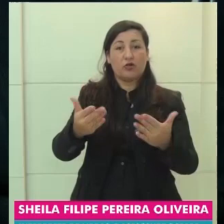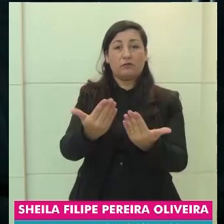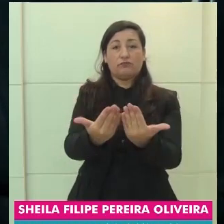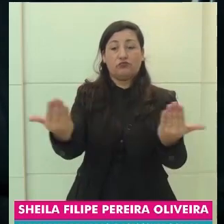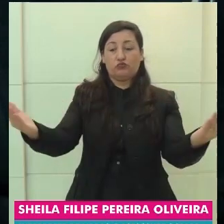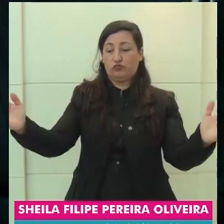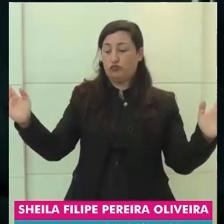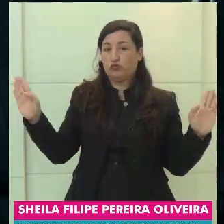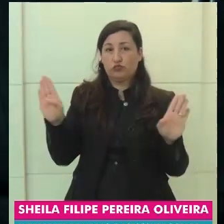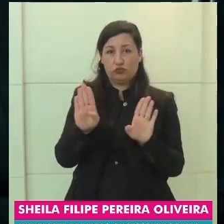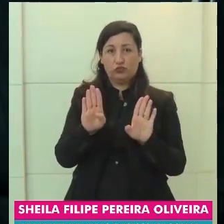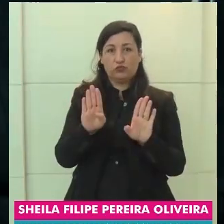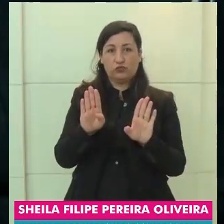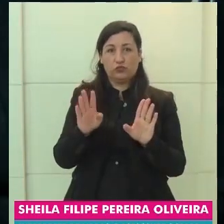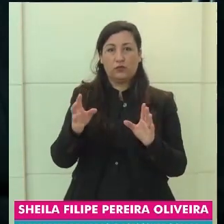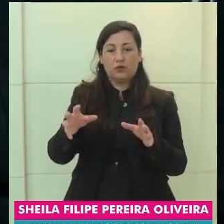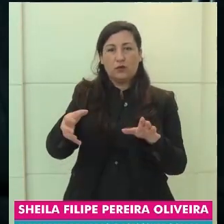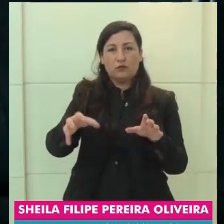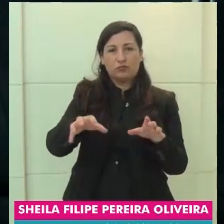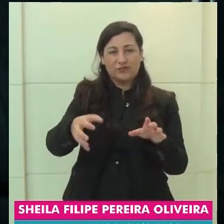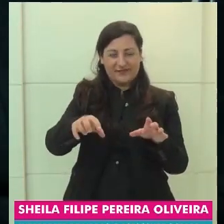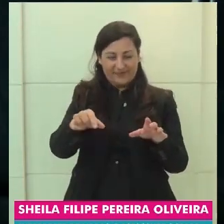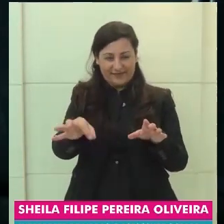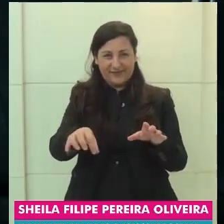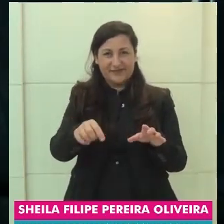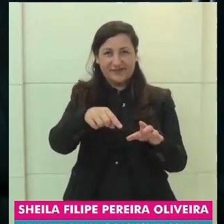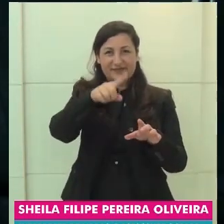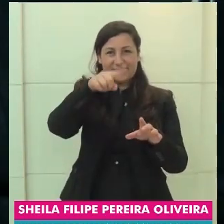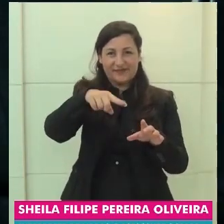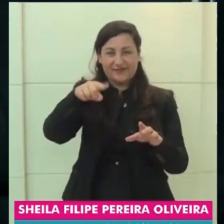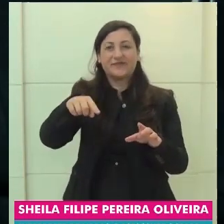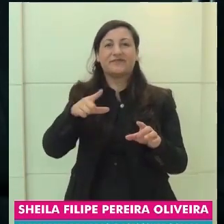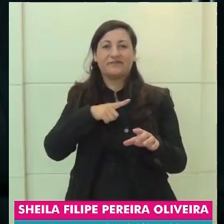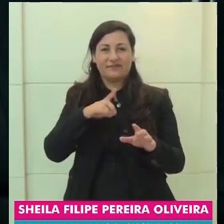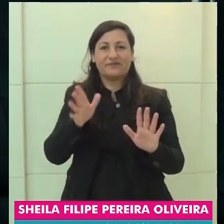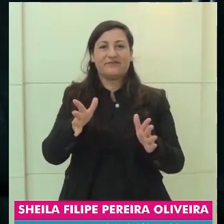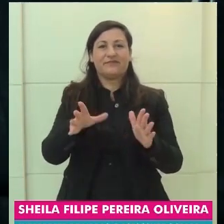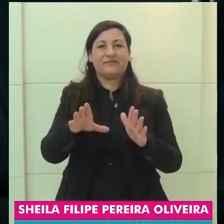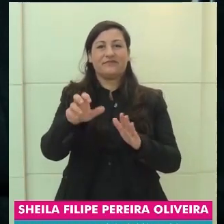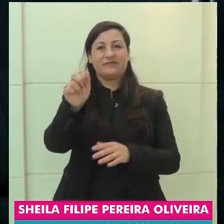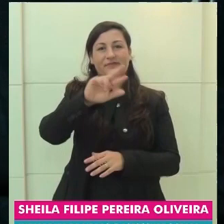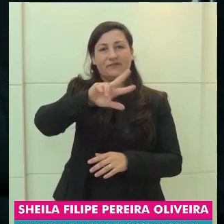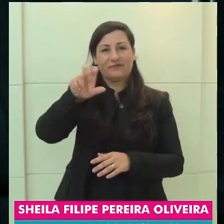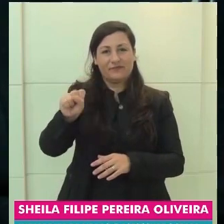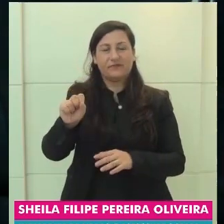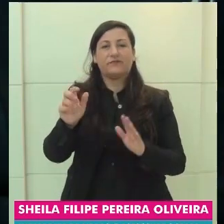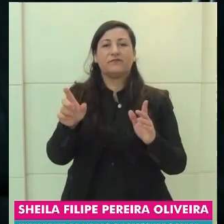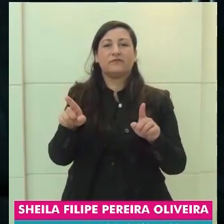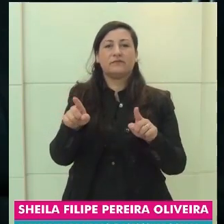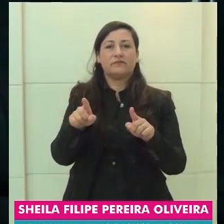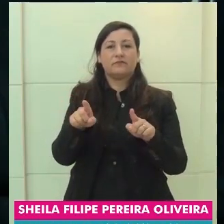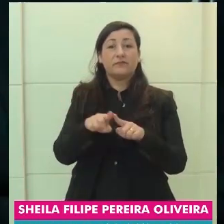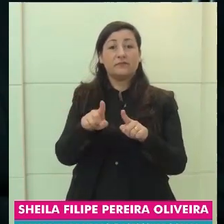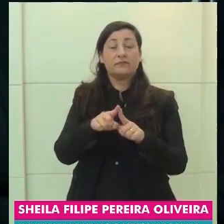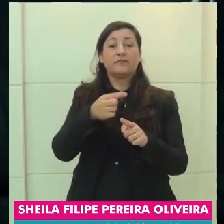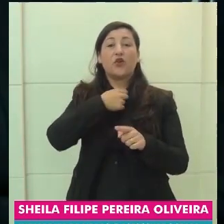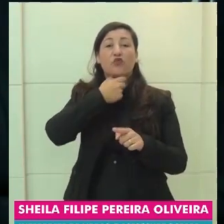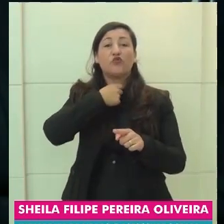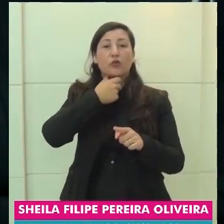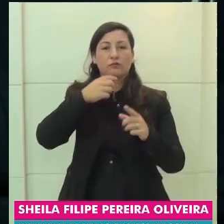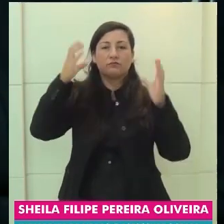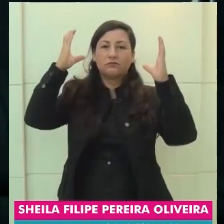cabine de audiometria já calibrada na associação. E temos também uma fono